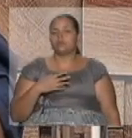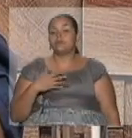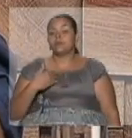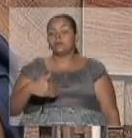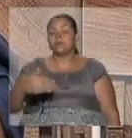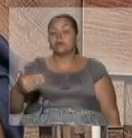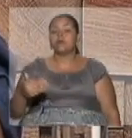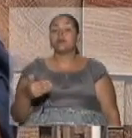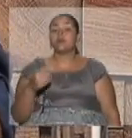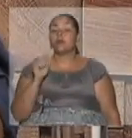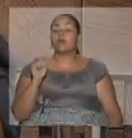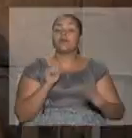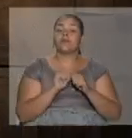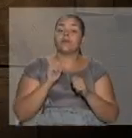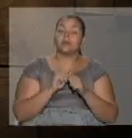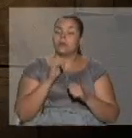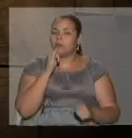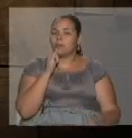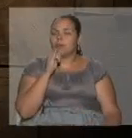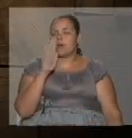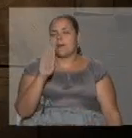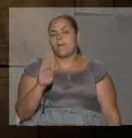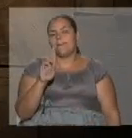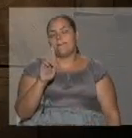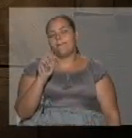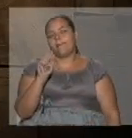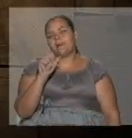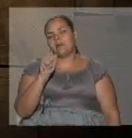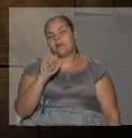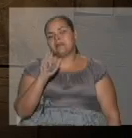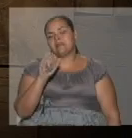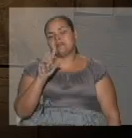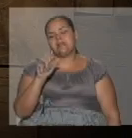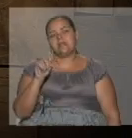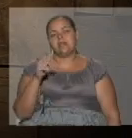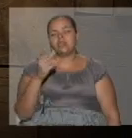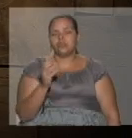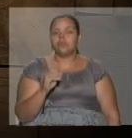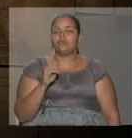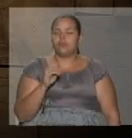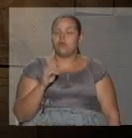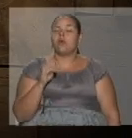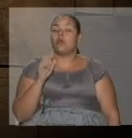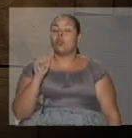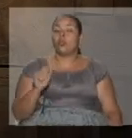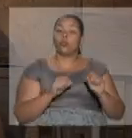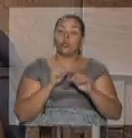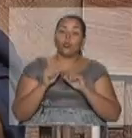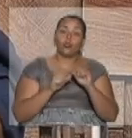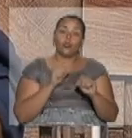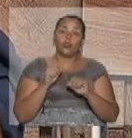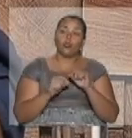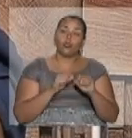que era feito. No Brasileirinho, por exemplo, já foi minimalista, né? Trabalho maravilhoso. Que foi